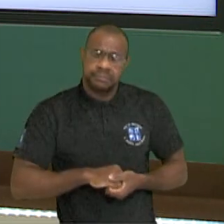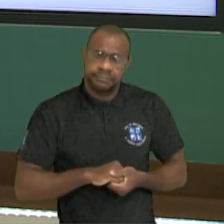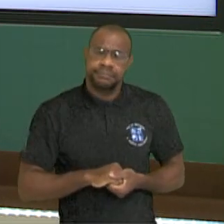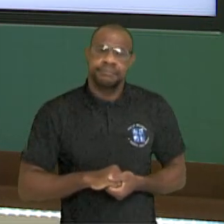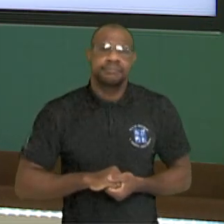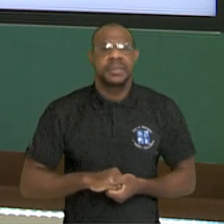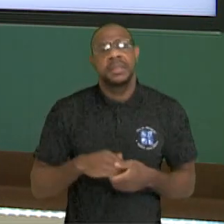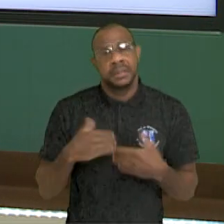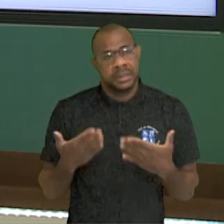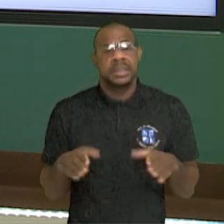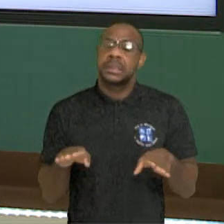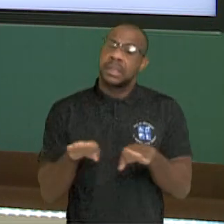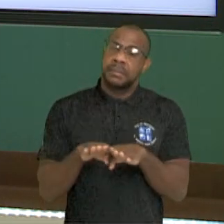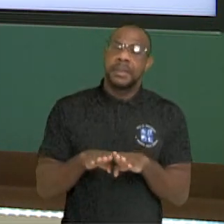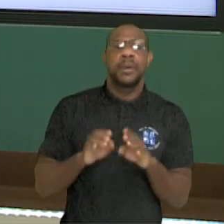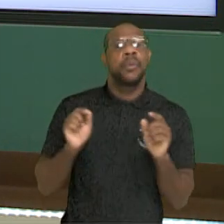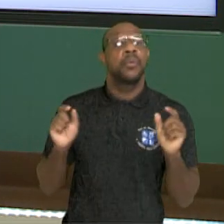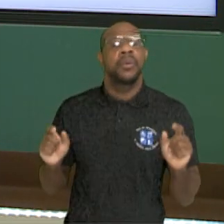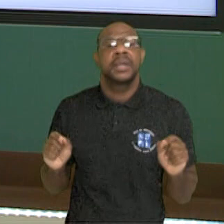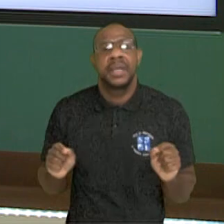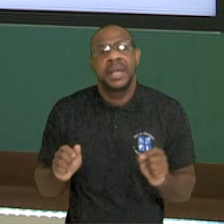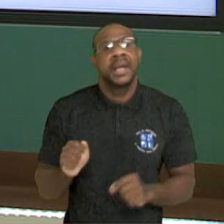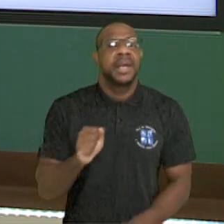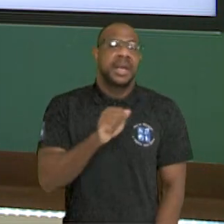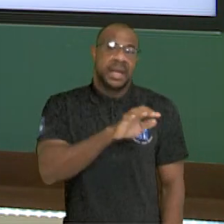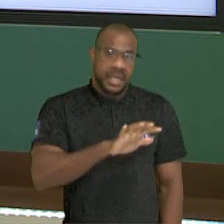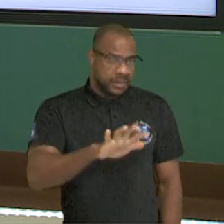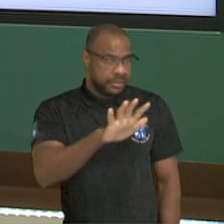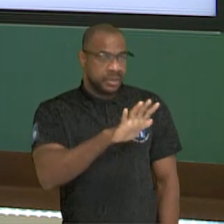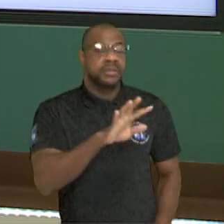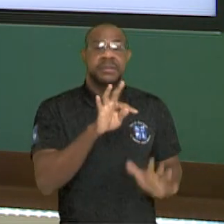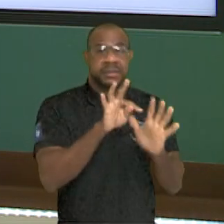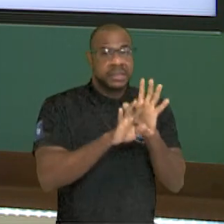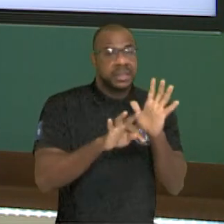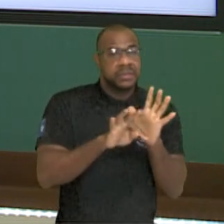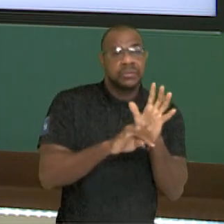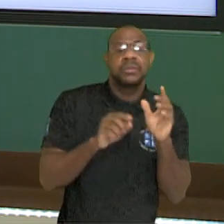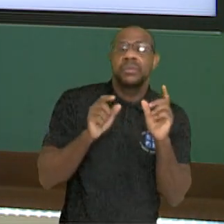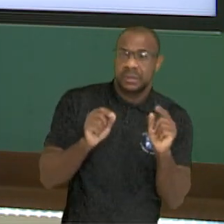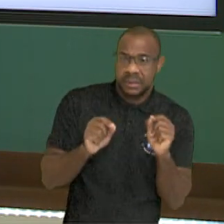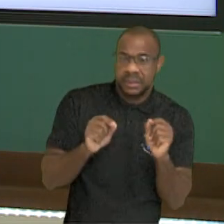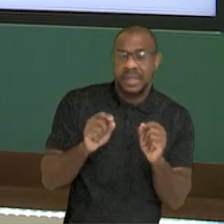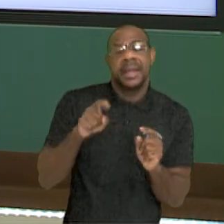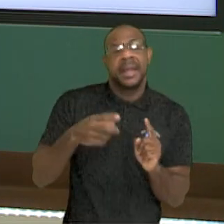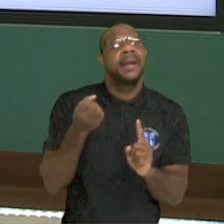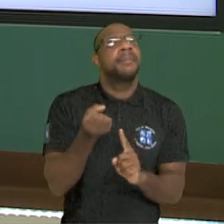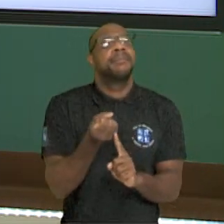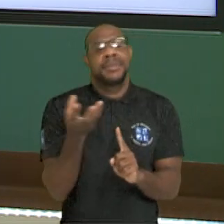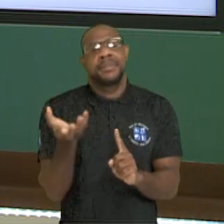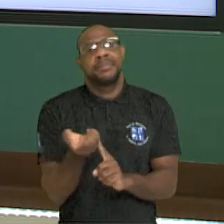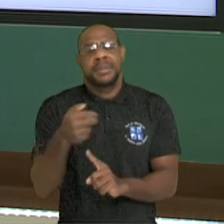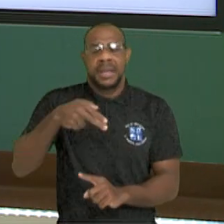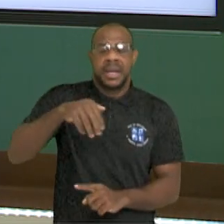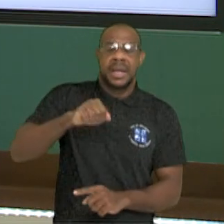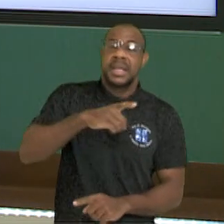arte, que também toda a imagem, então, é um texto chamado de texto não verbal, certo?